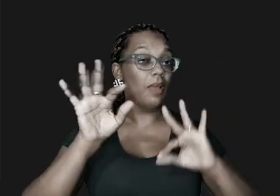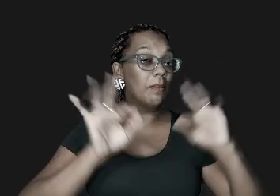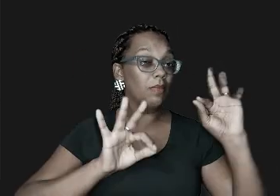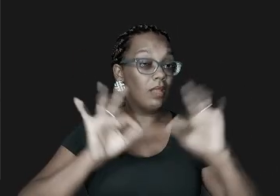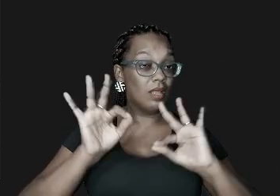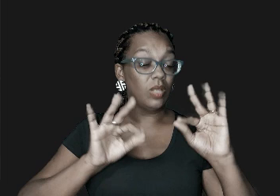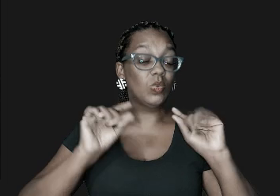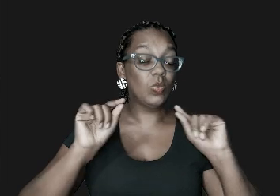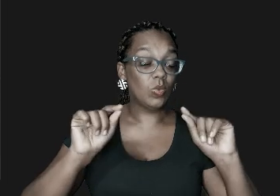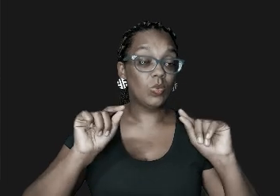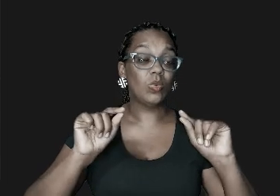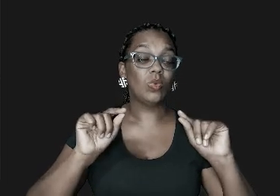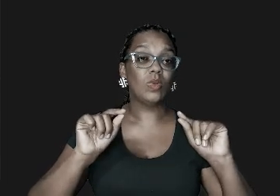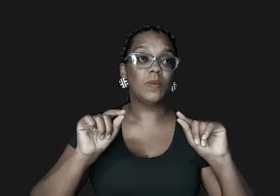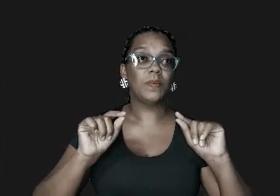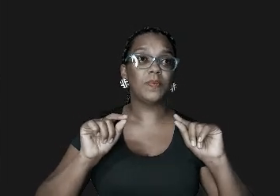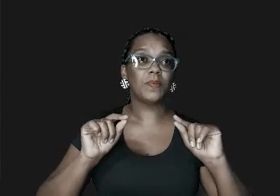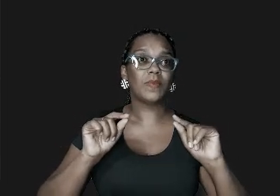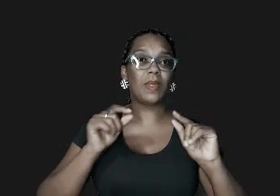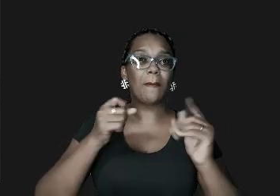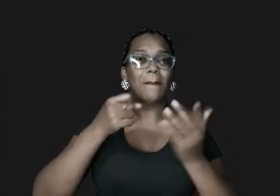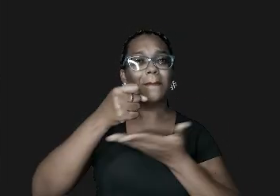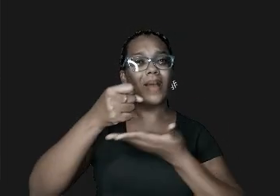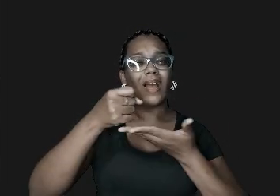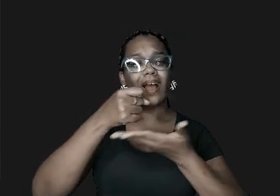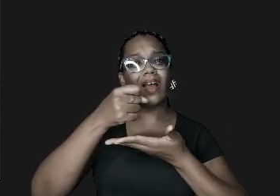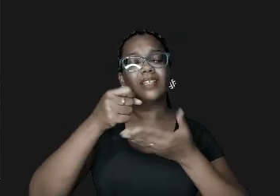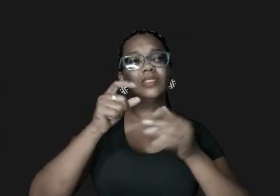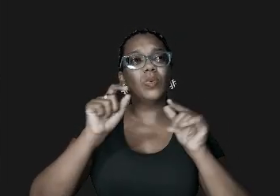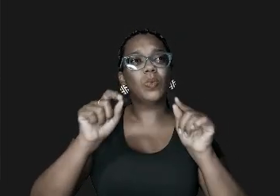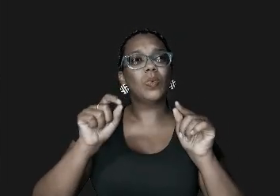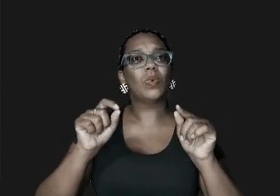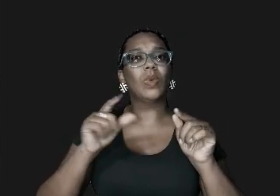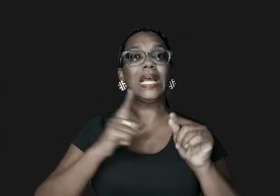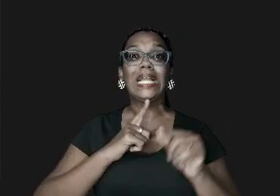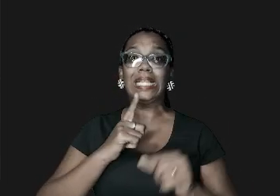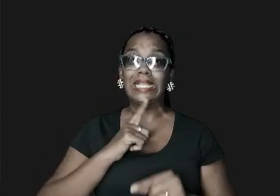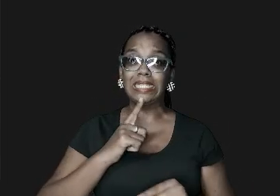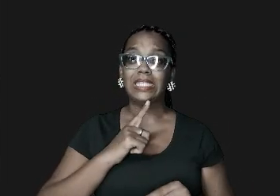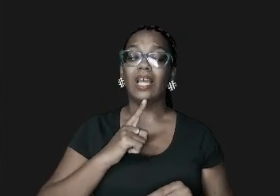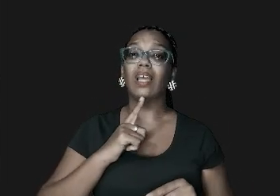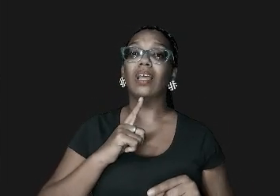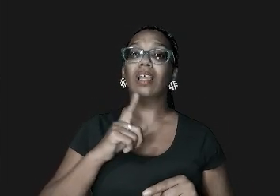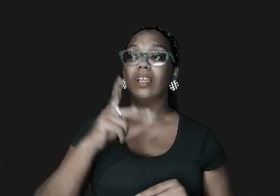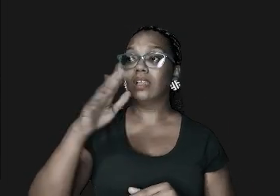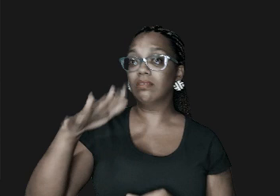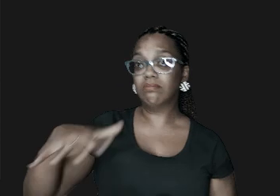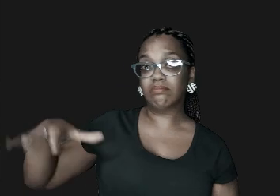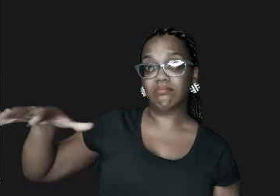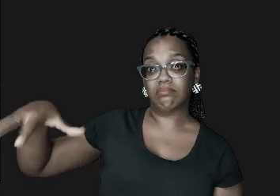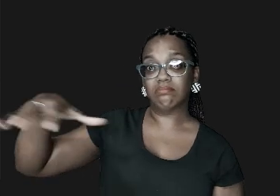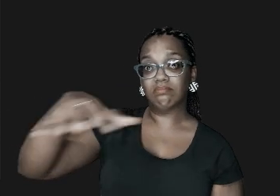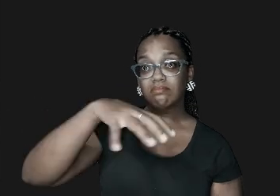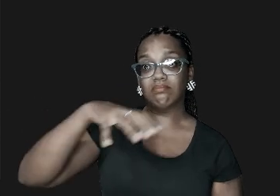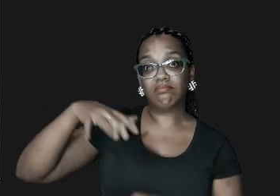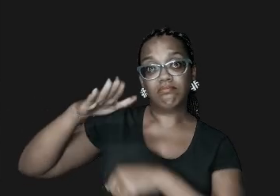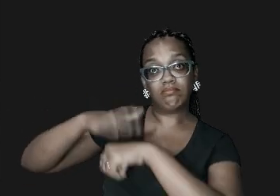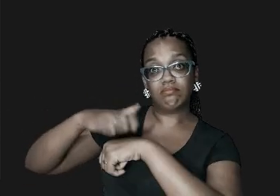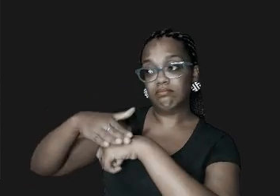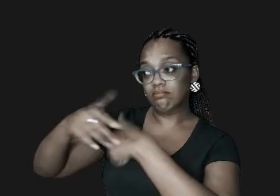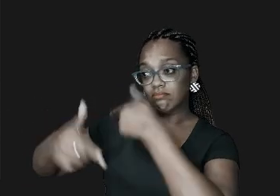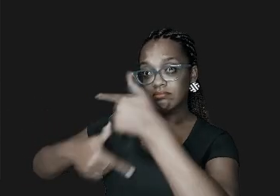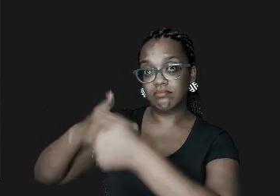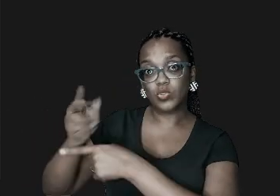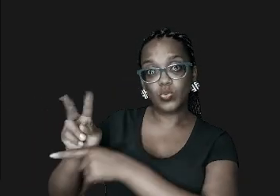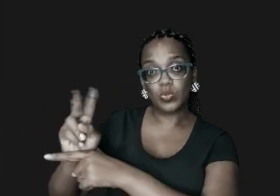para esclarecer é um plano baseado no qual as